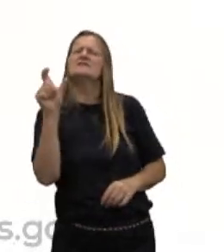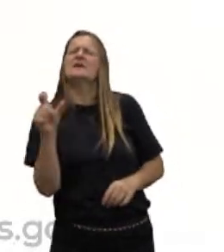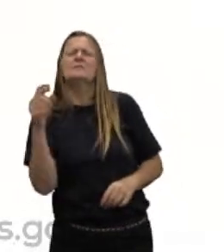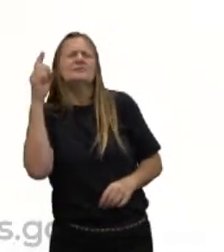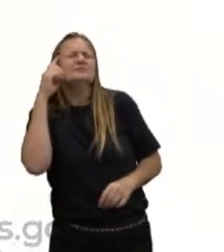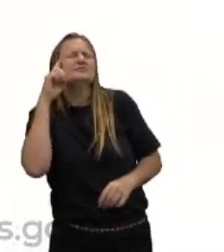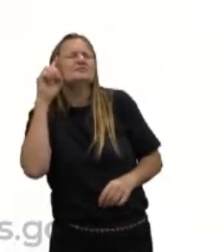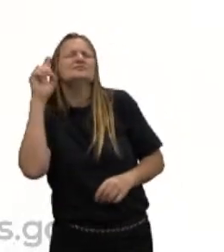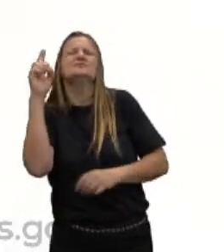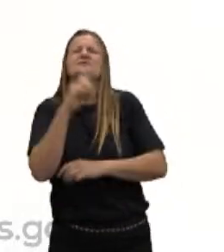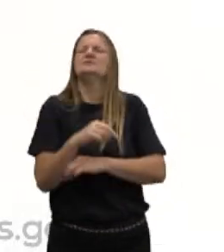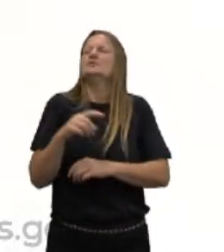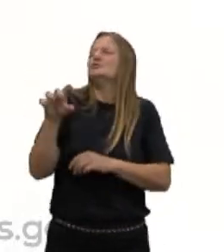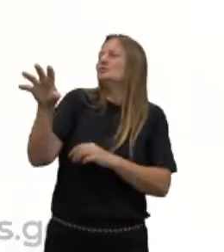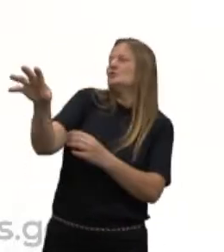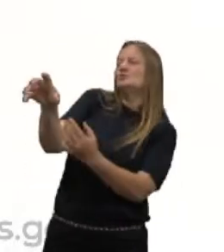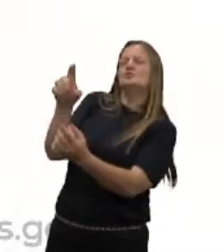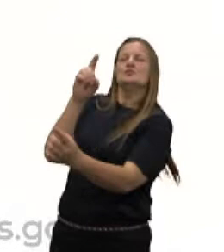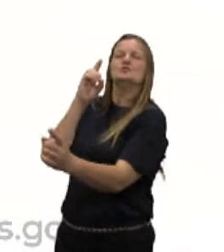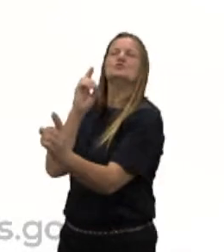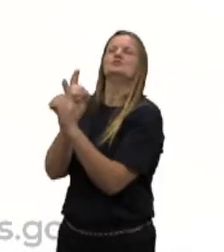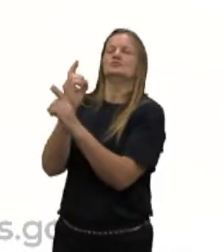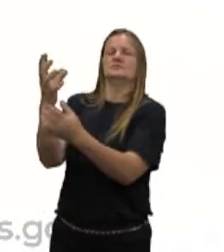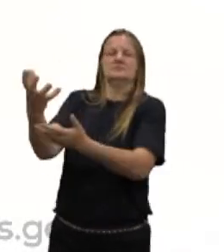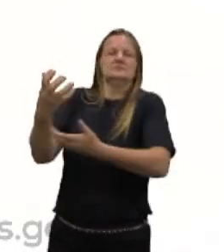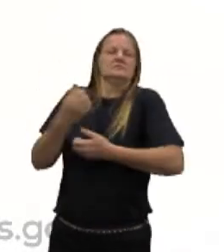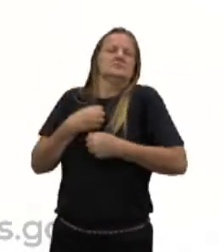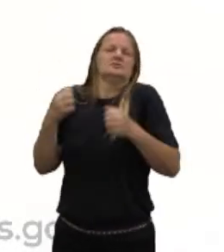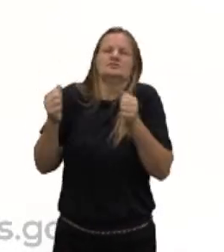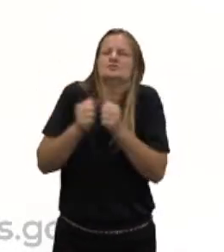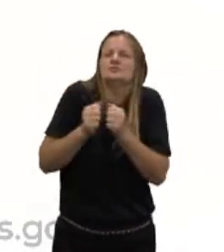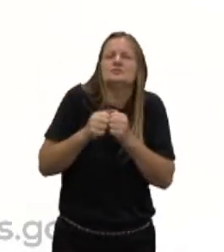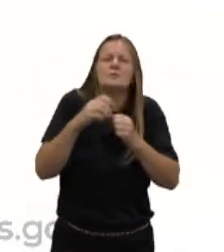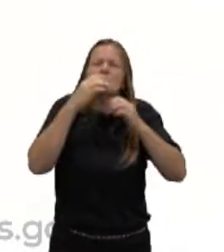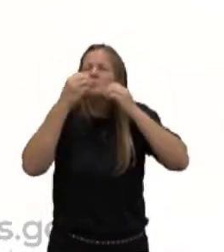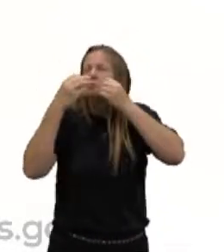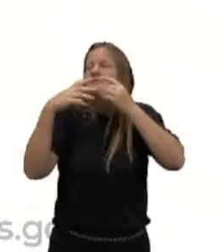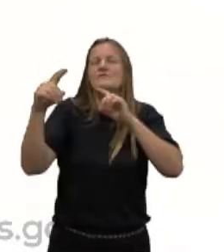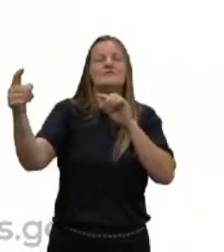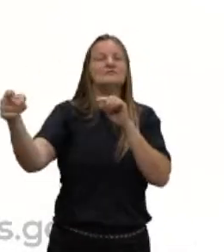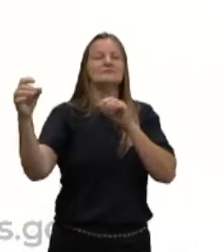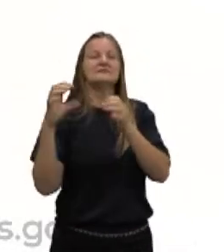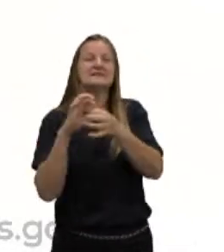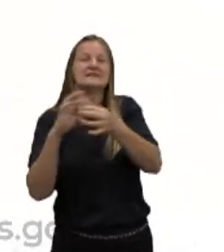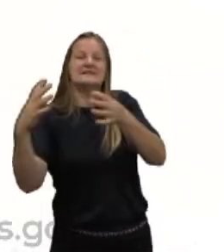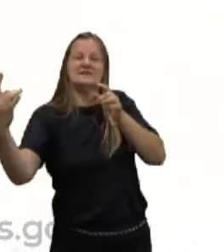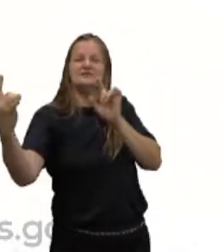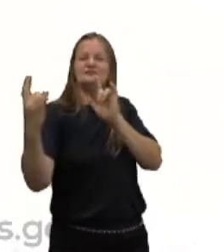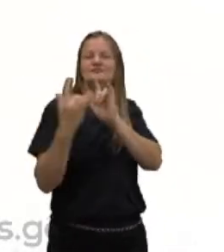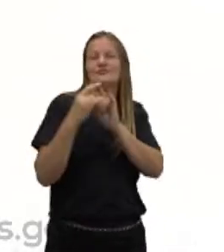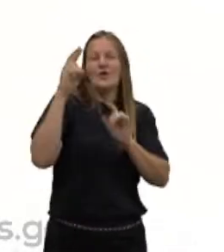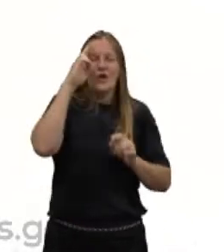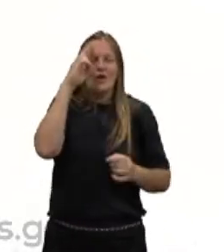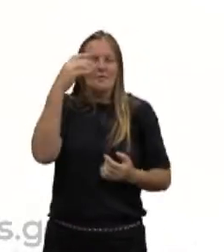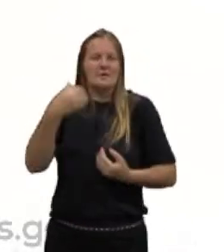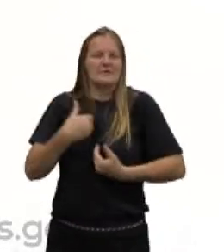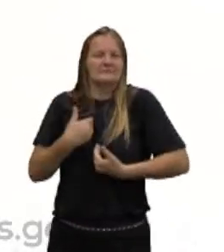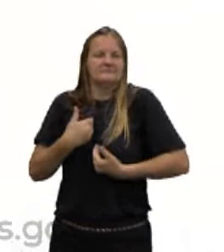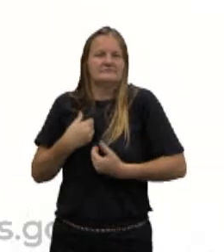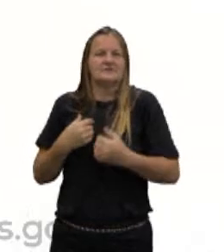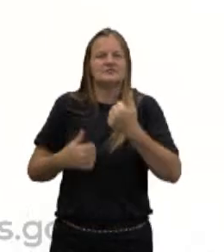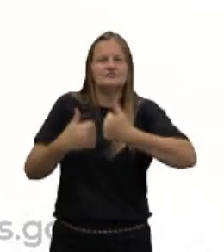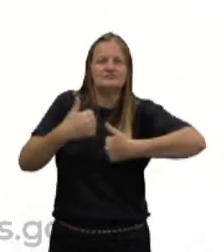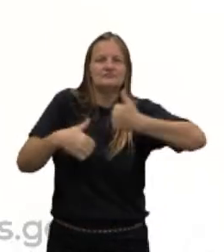te ter ao meu alcance. Ai, como ia ser bom se você deixasse. Se você lembrar, se quiser